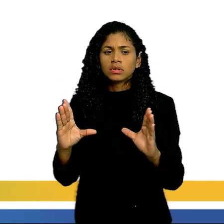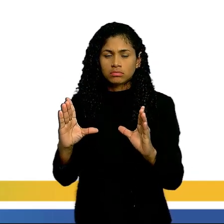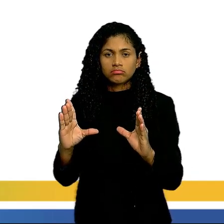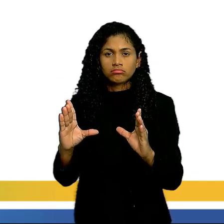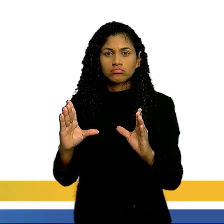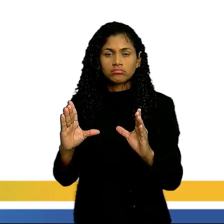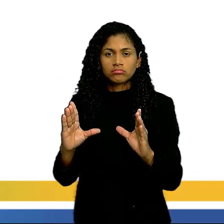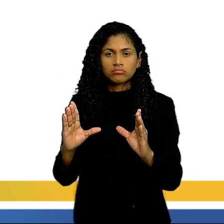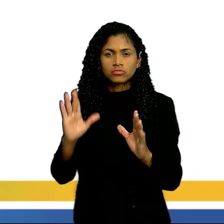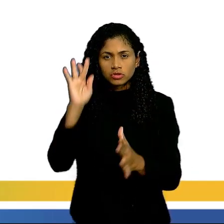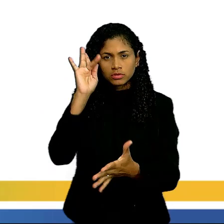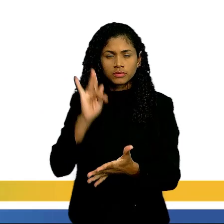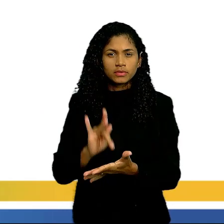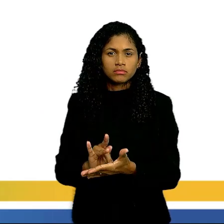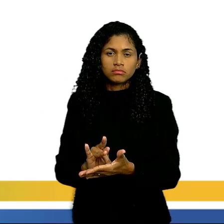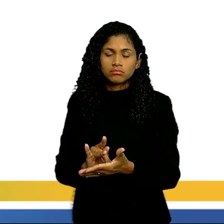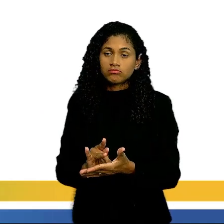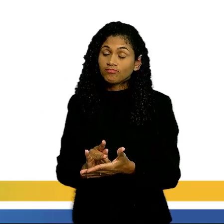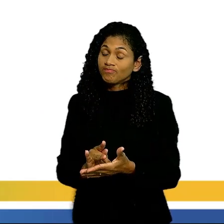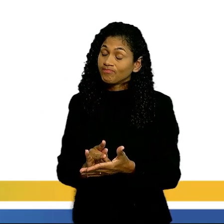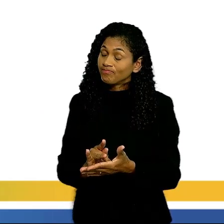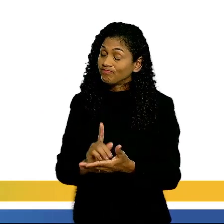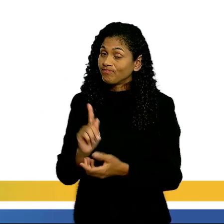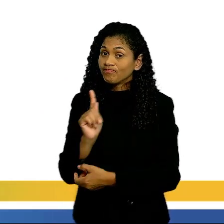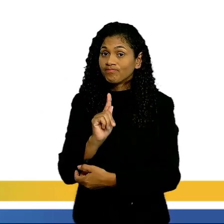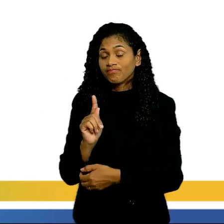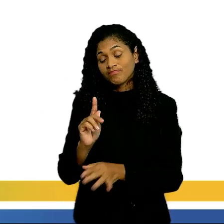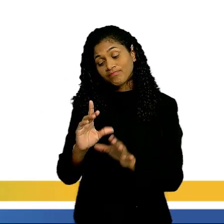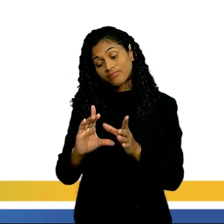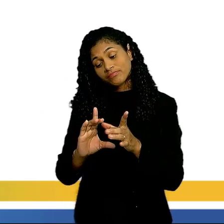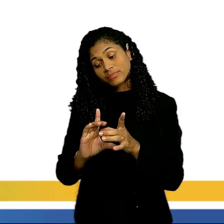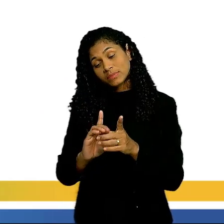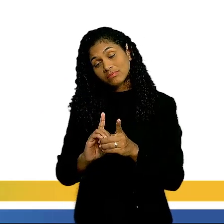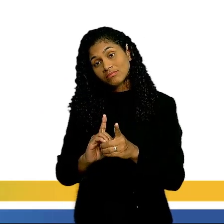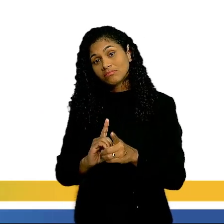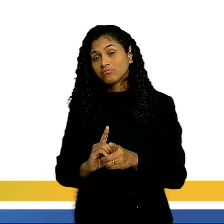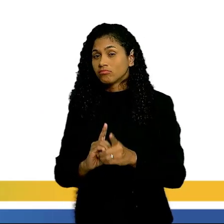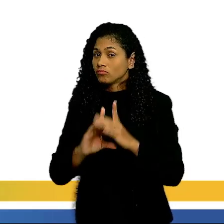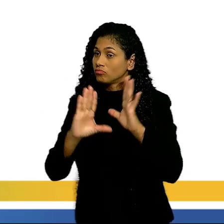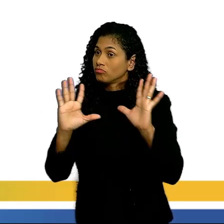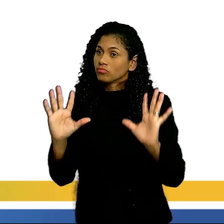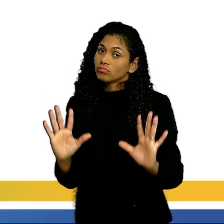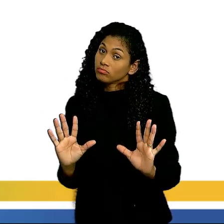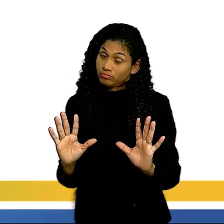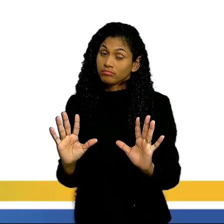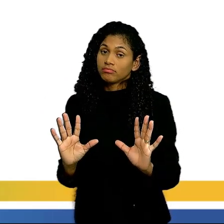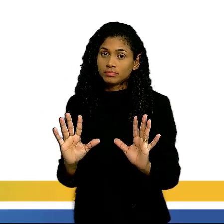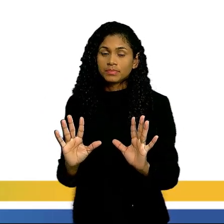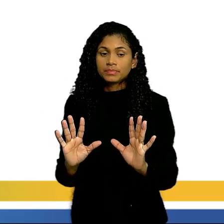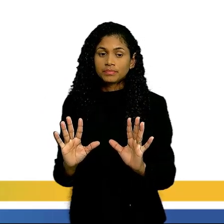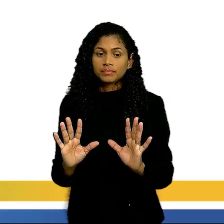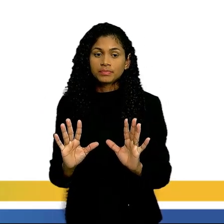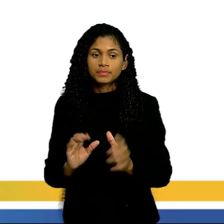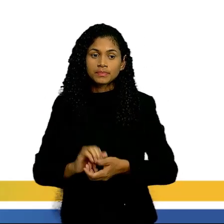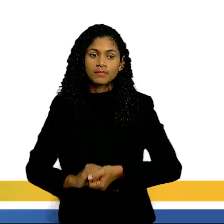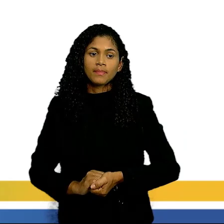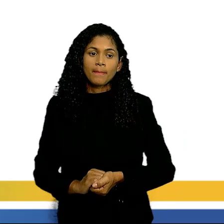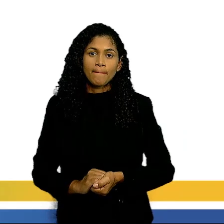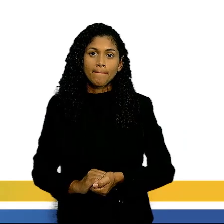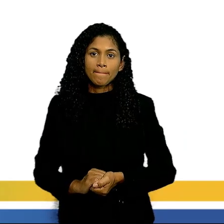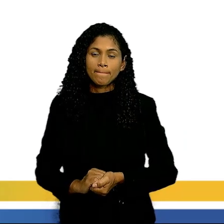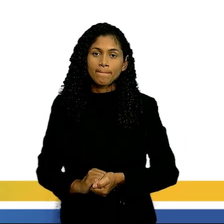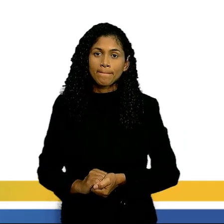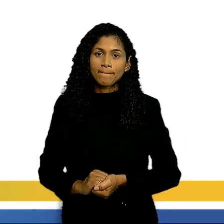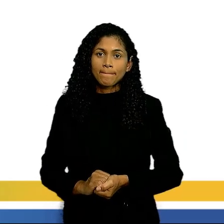né, que não foi tão democraticamente assim a construção dessa Constituição, né, do Vargas, nem a